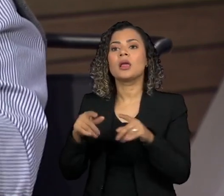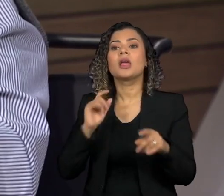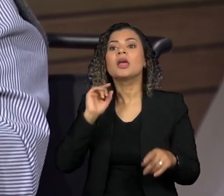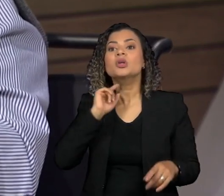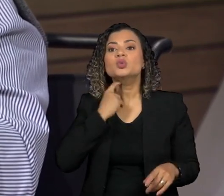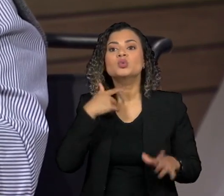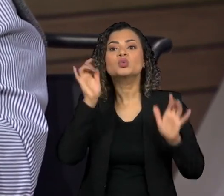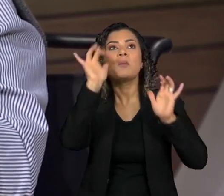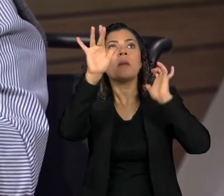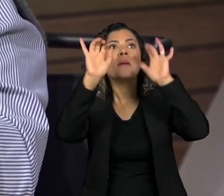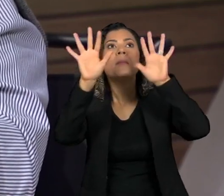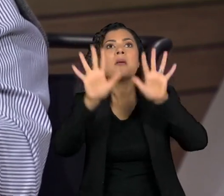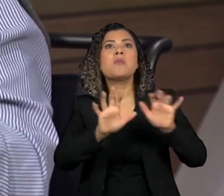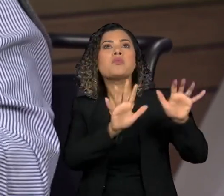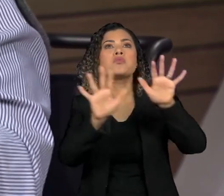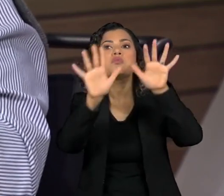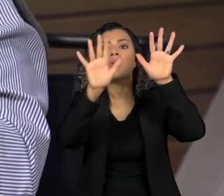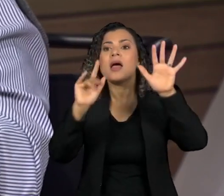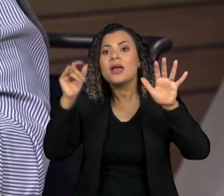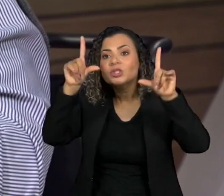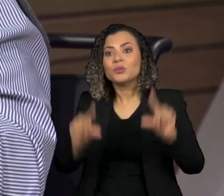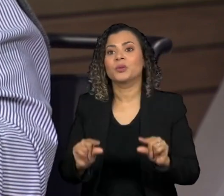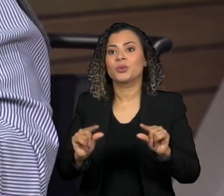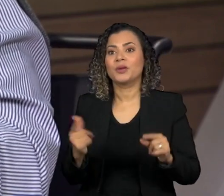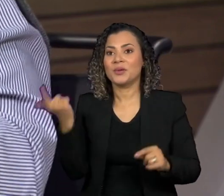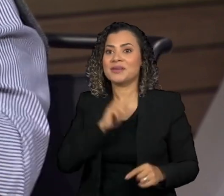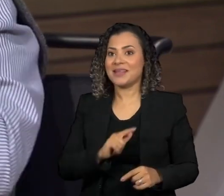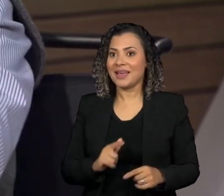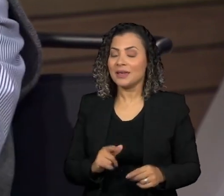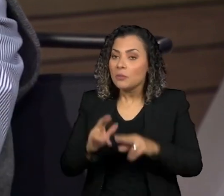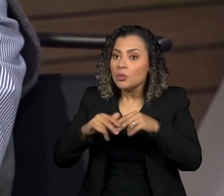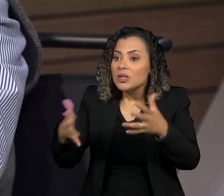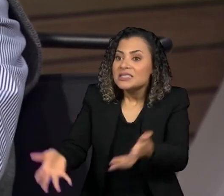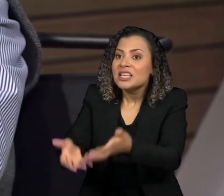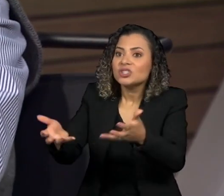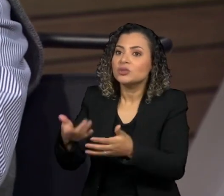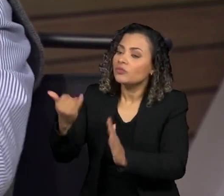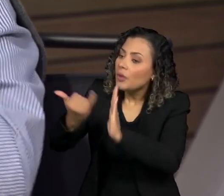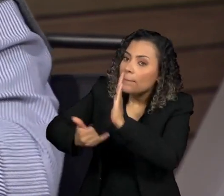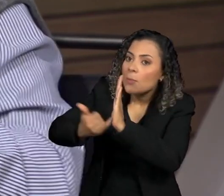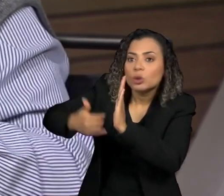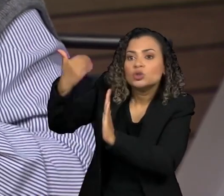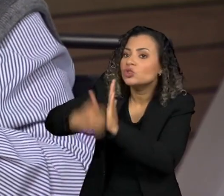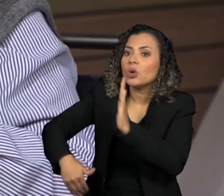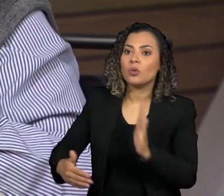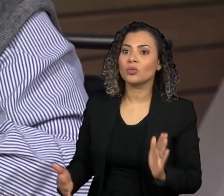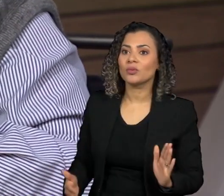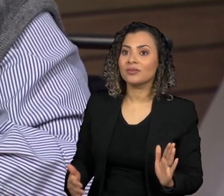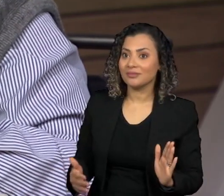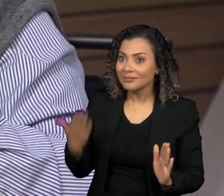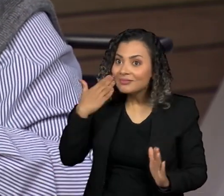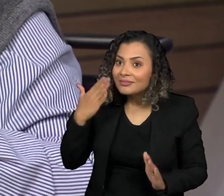reduzia inundações e fazia Quer dizer, você tem que dar um incentivo de um lado. E eu colocaria isso na